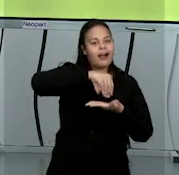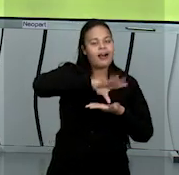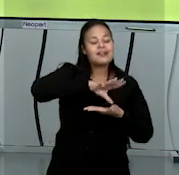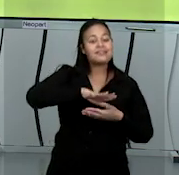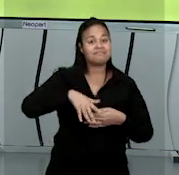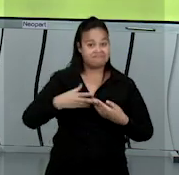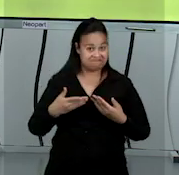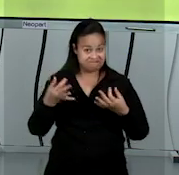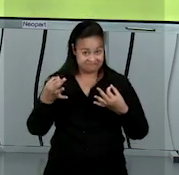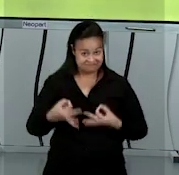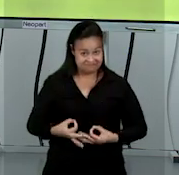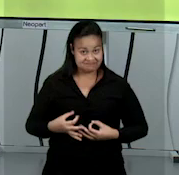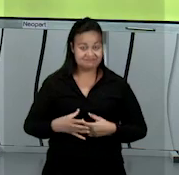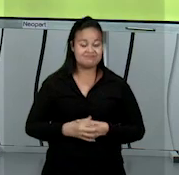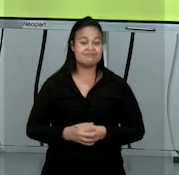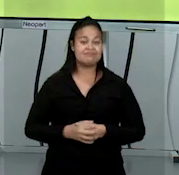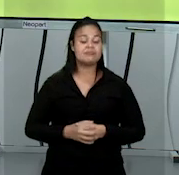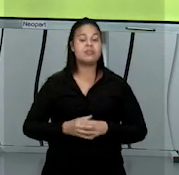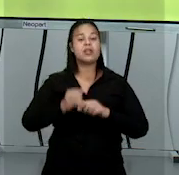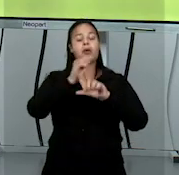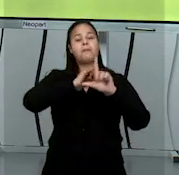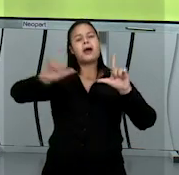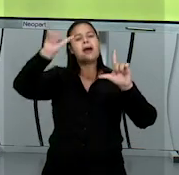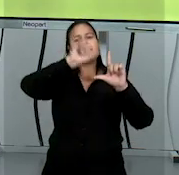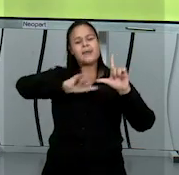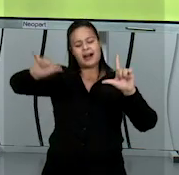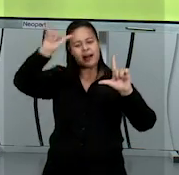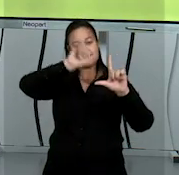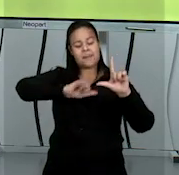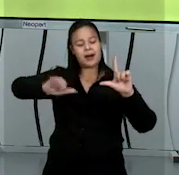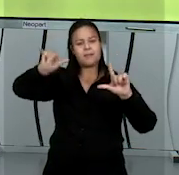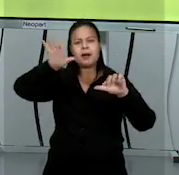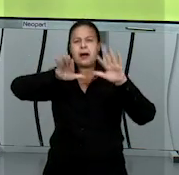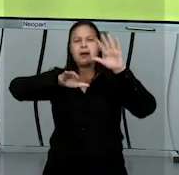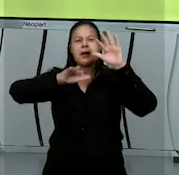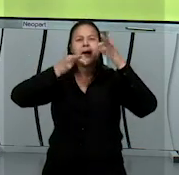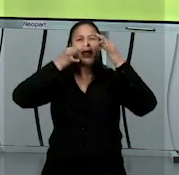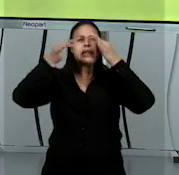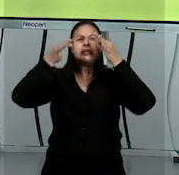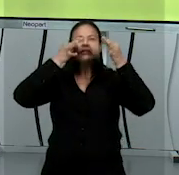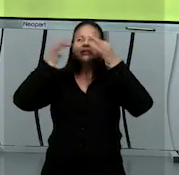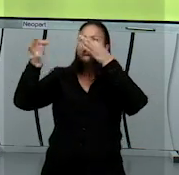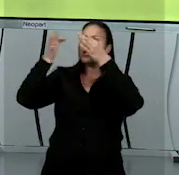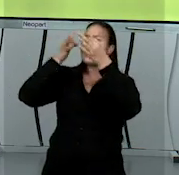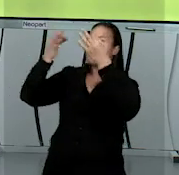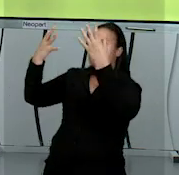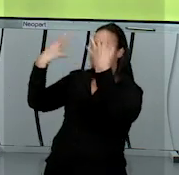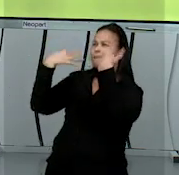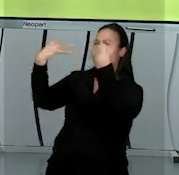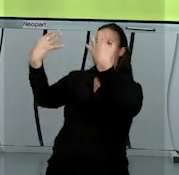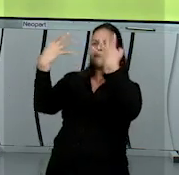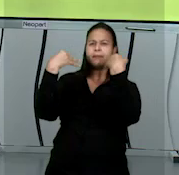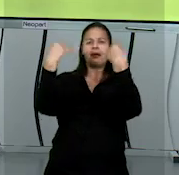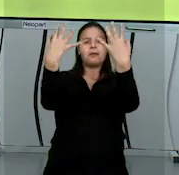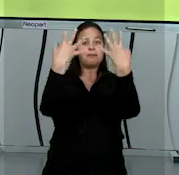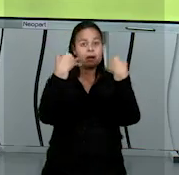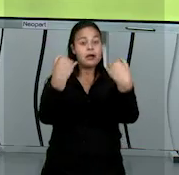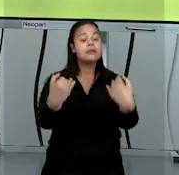assim? Então, a publicidade tem esse papel de chamar a nossa atenção, captar a nossa atenção,